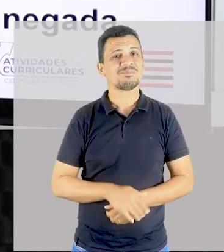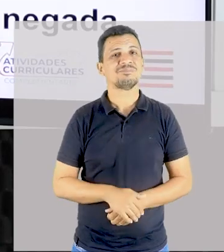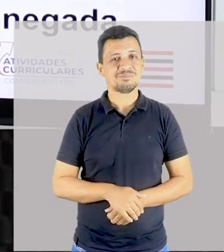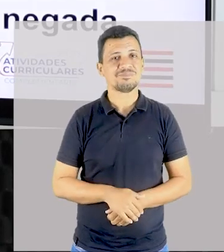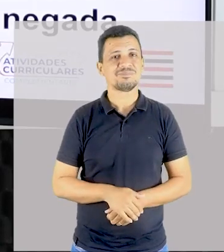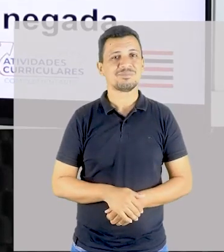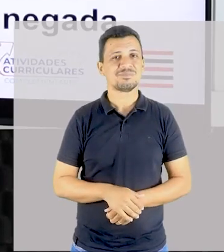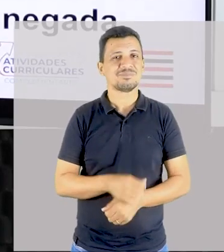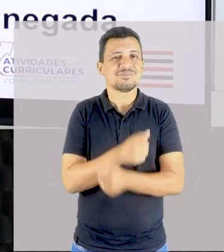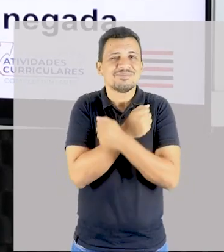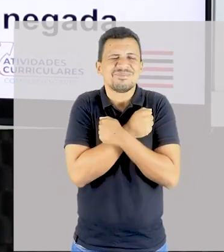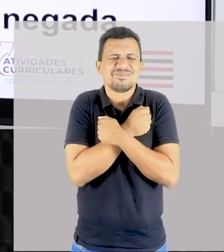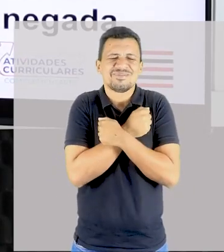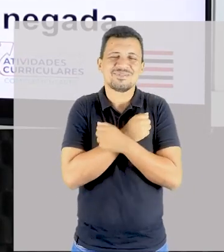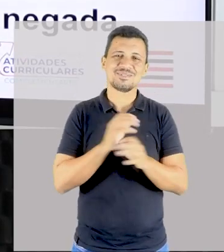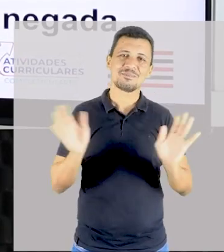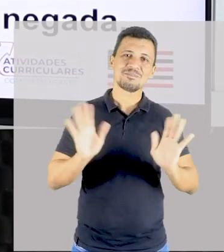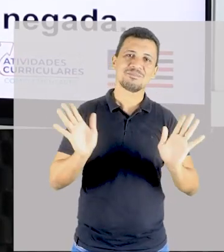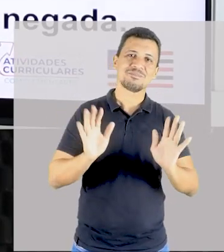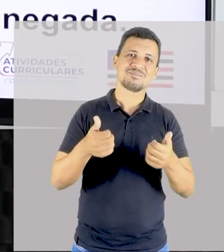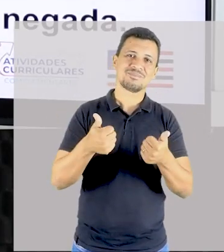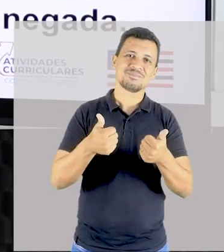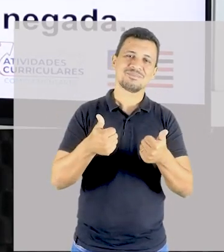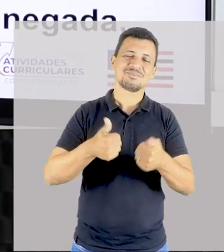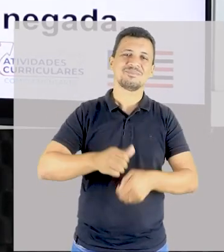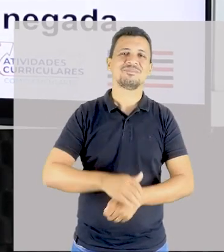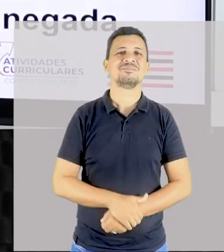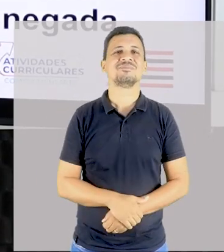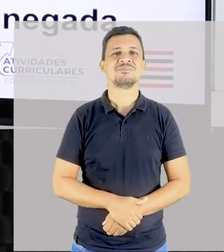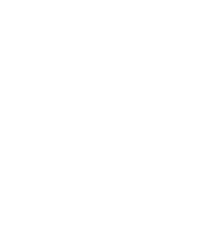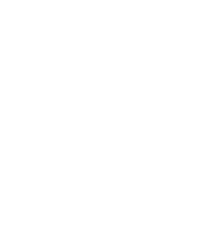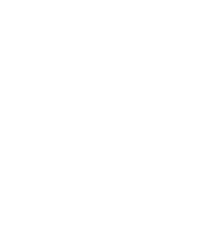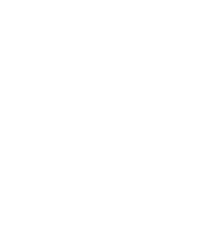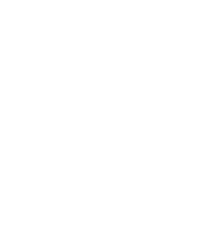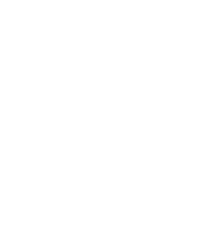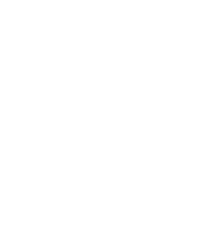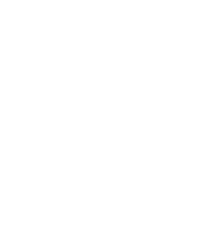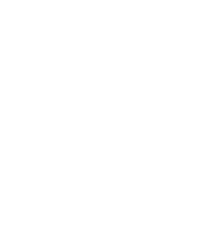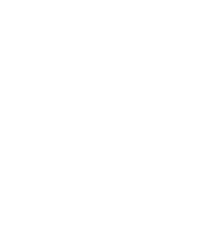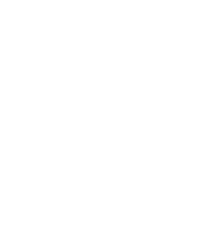é isso então um abraço a todos e até a próxima tchau tchau